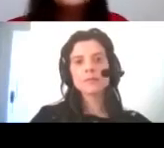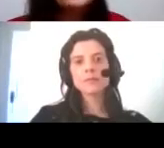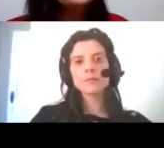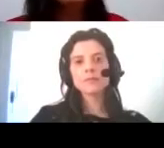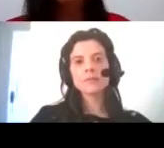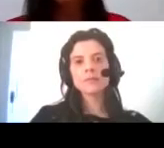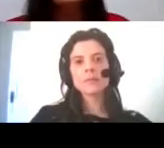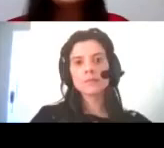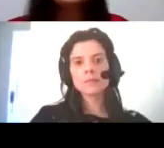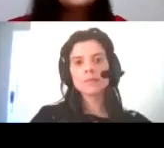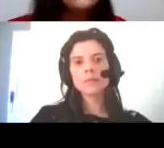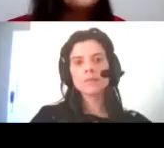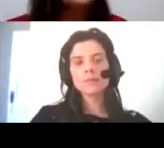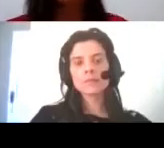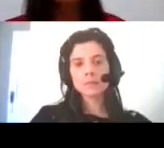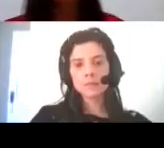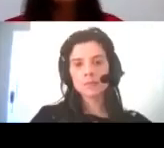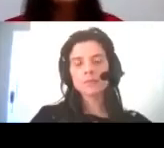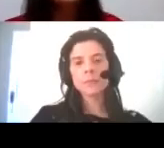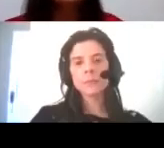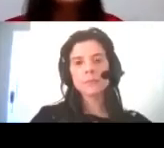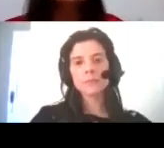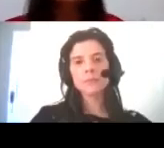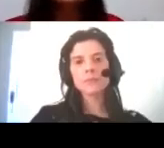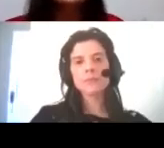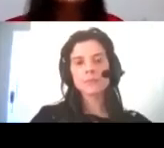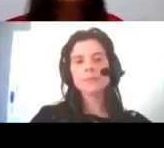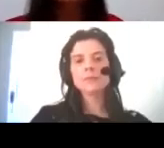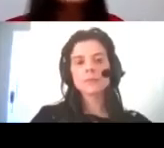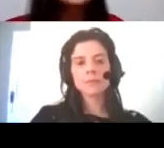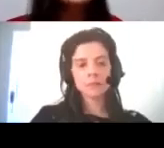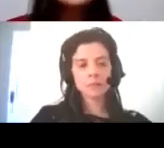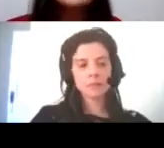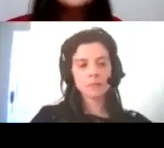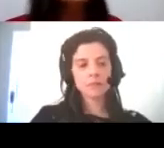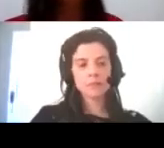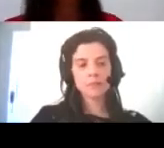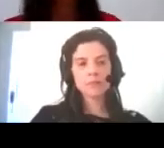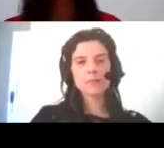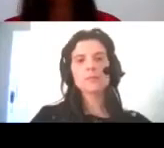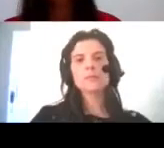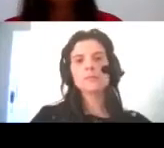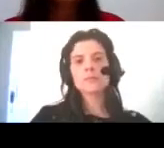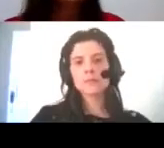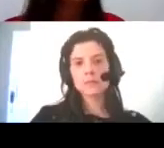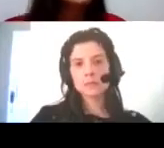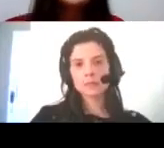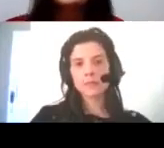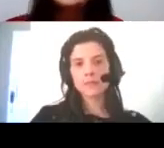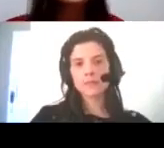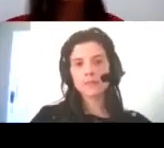da prefeitura, pagamento de conta, em relação a salários de servidores,